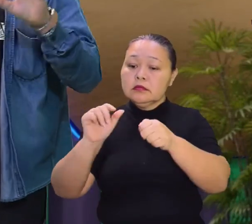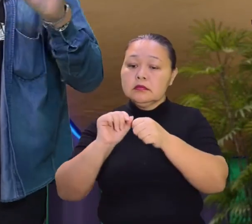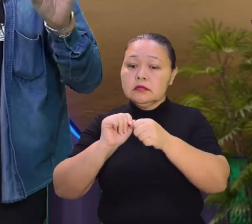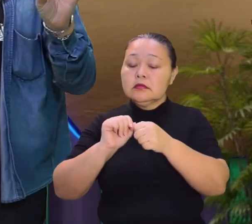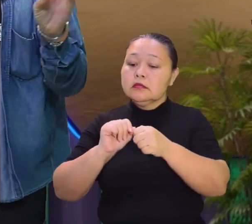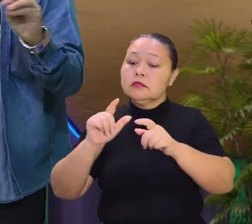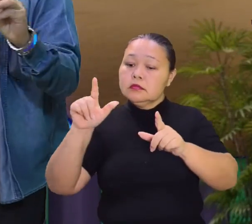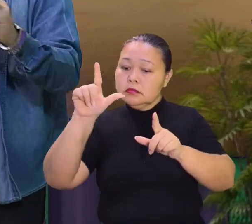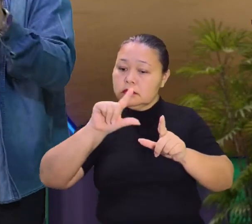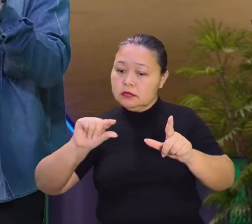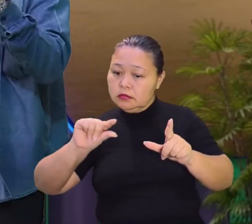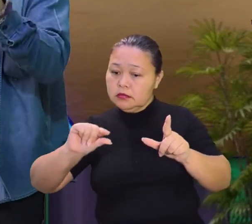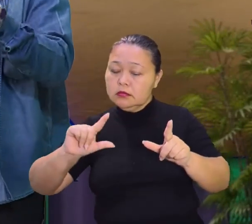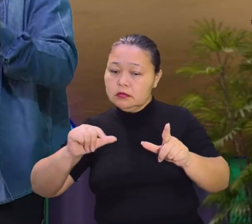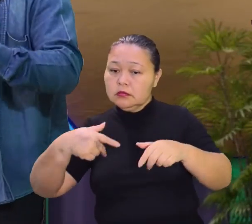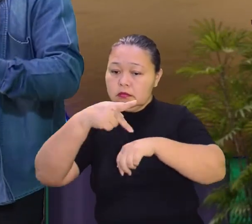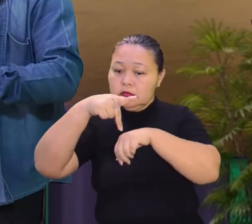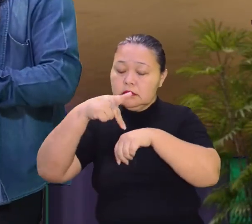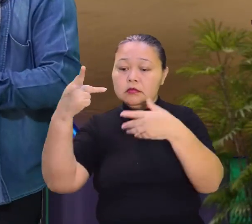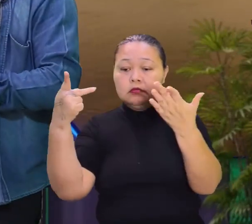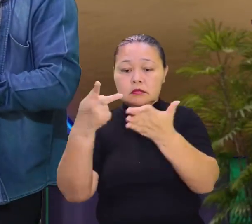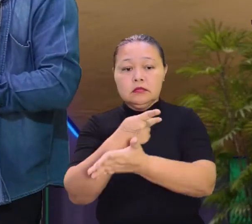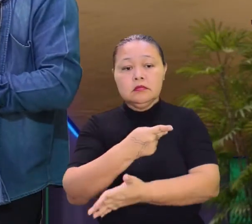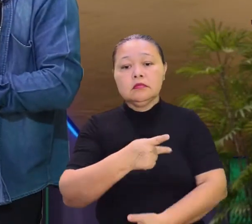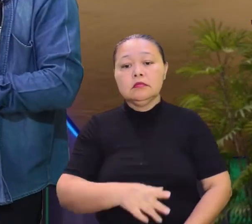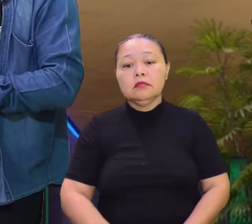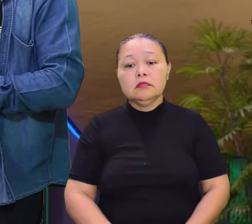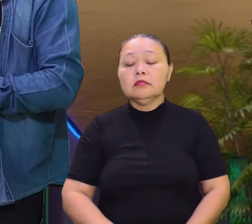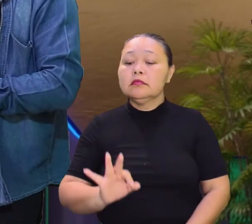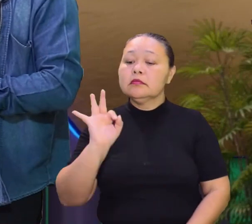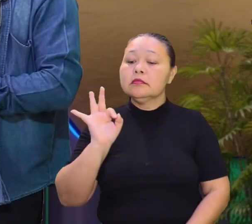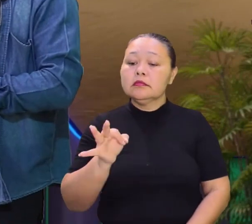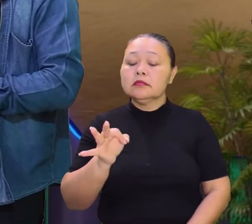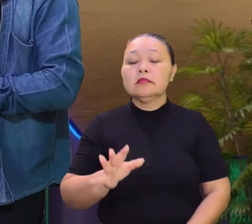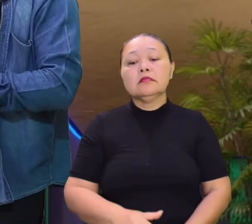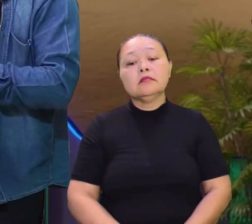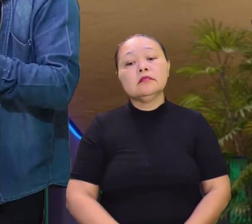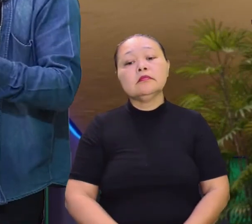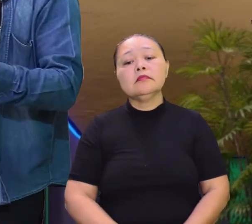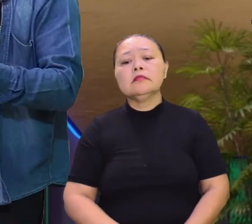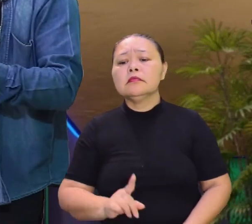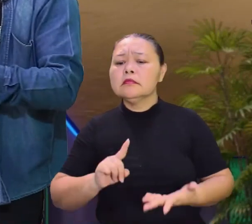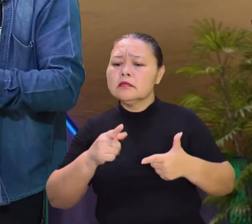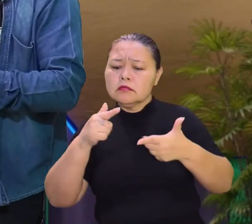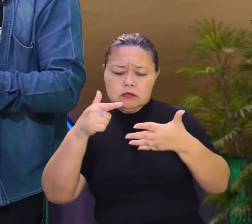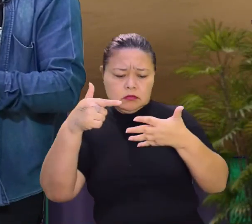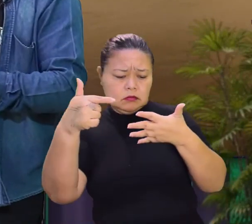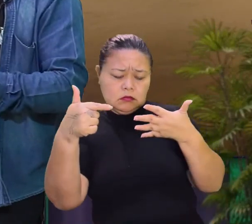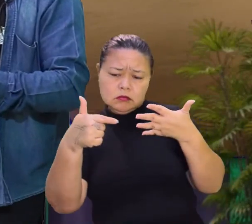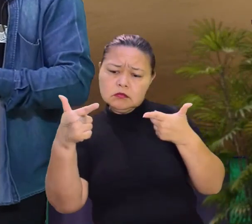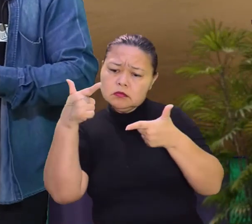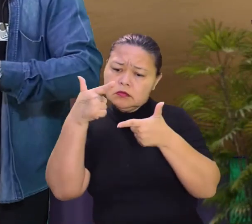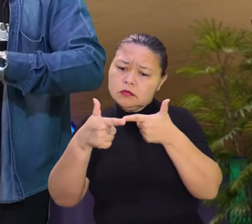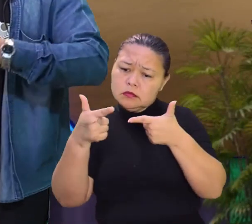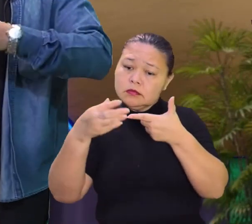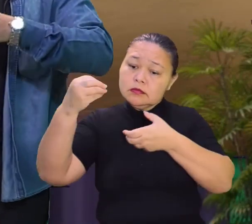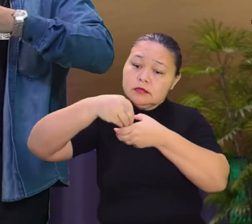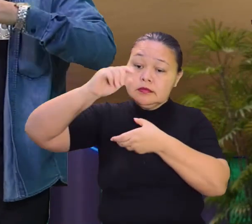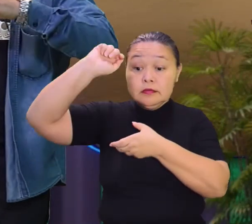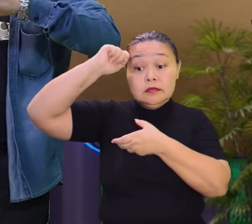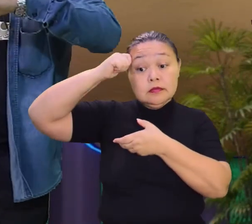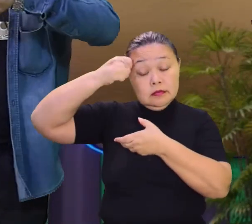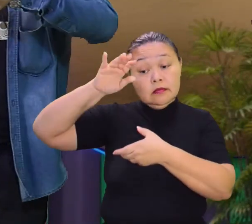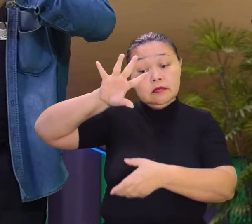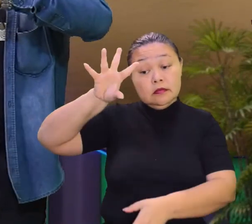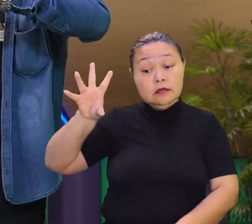aquelas legendas e os países que acontecem. É isso, Rogério? Exato. Porque são muitos problemas que tem lá na África